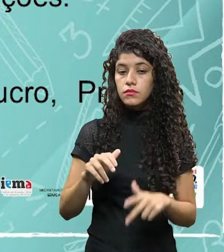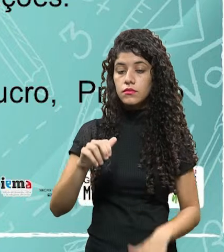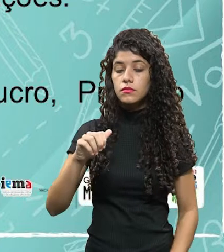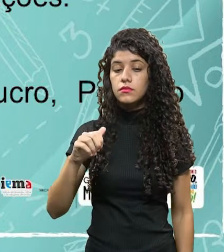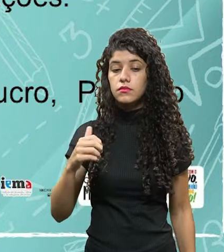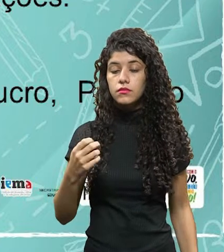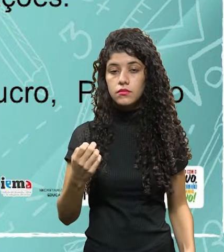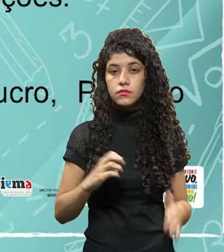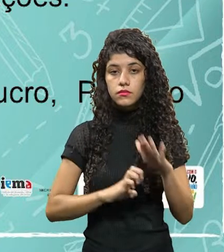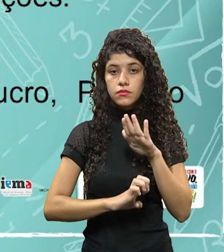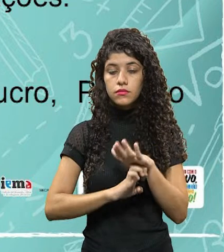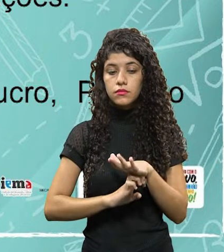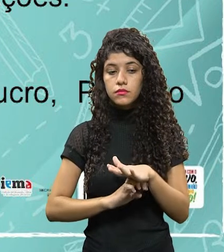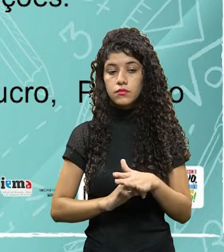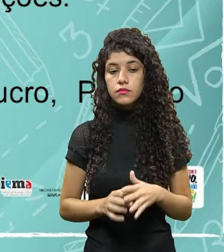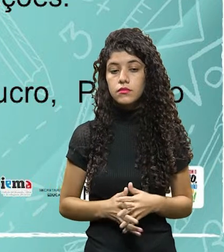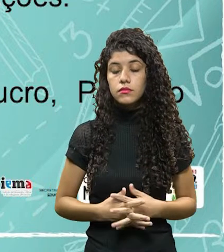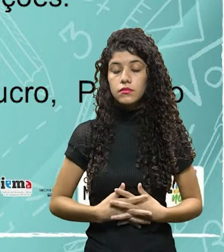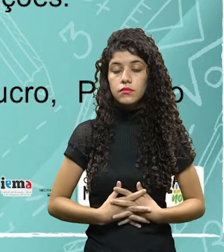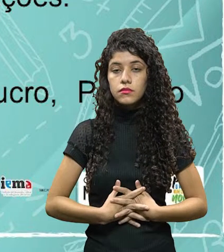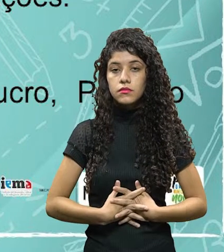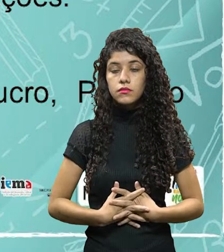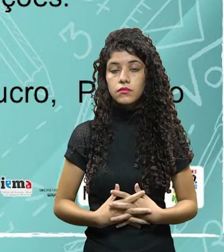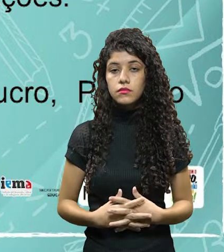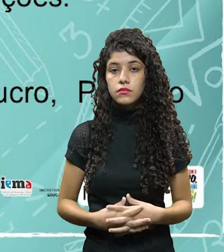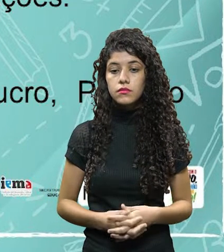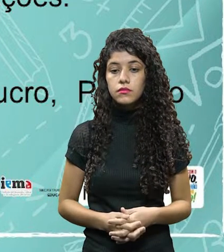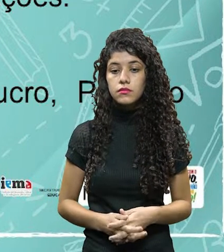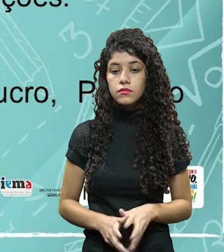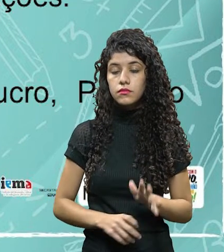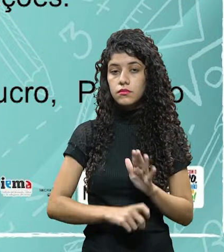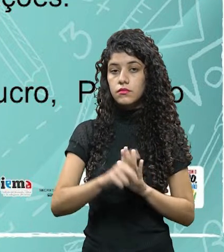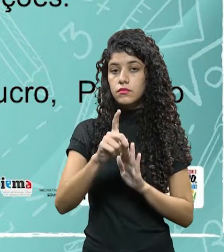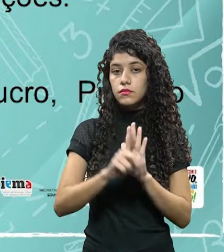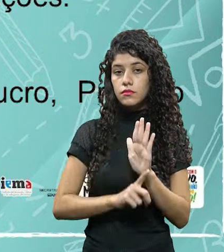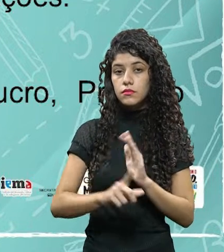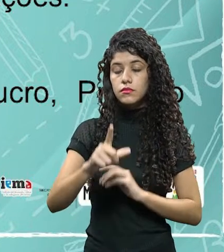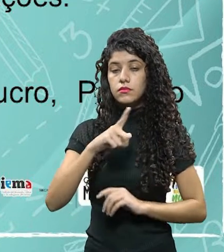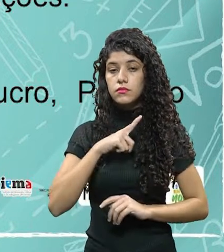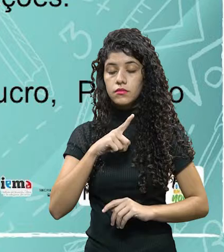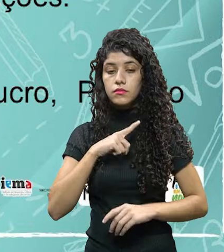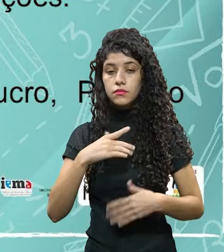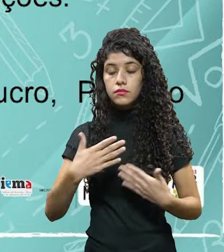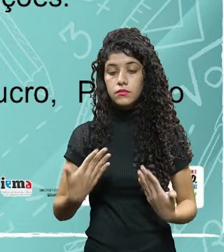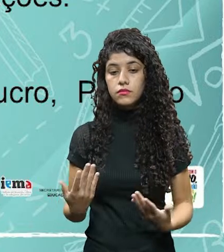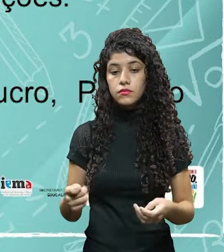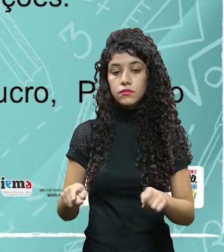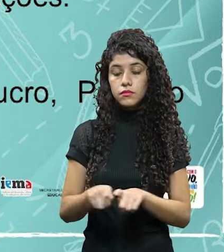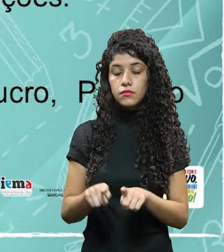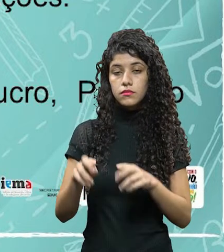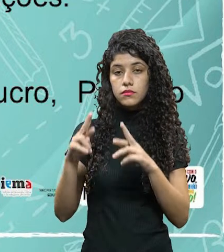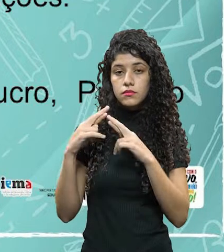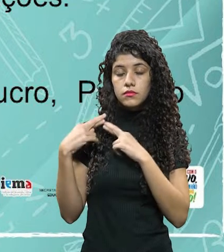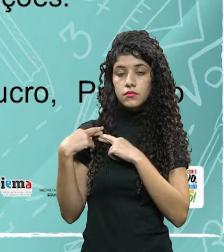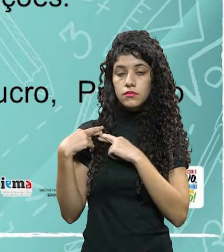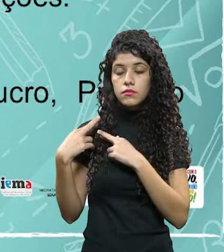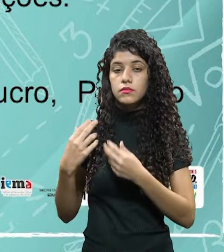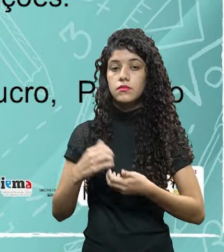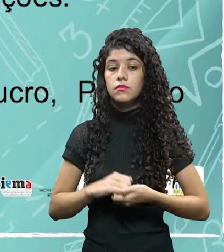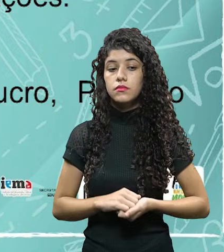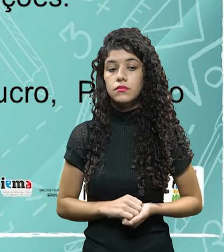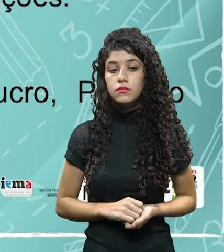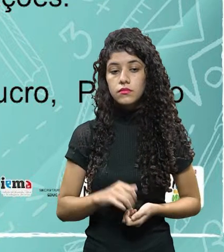ativo e o passivo da organização, ou seja, entre os bens e direitos que ela possui e as suas